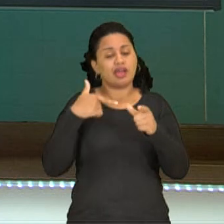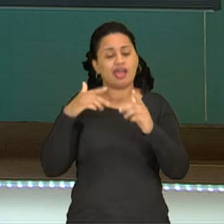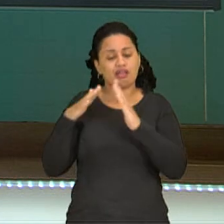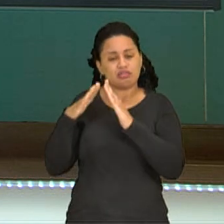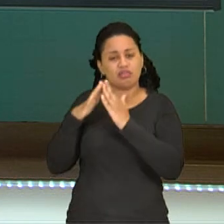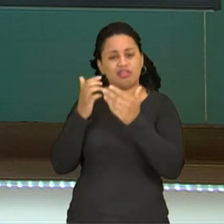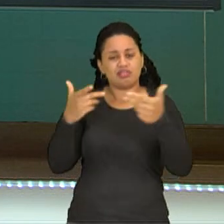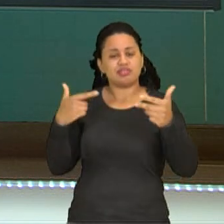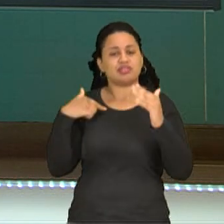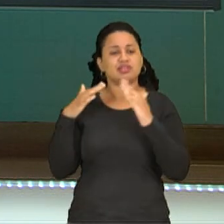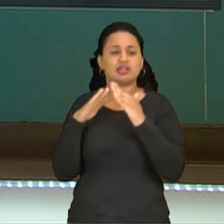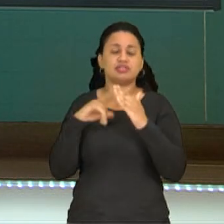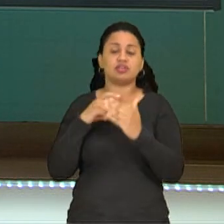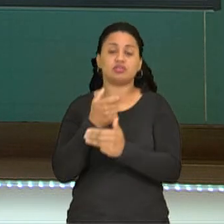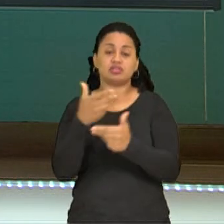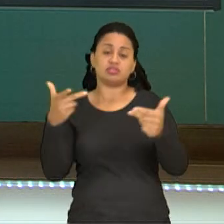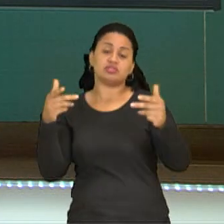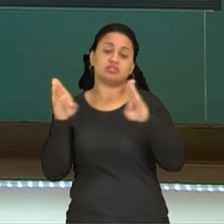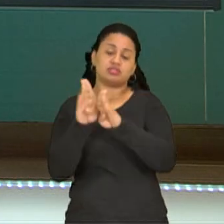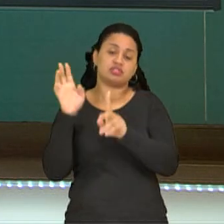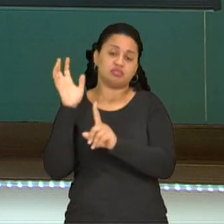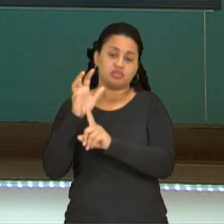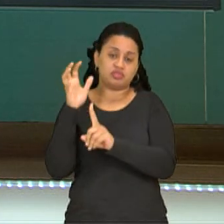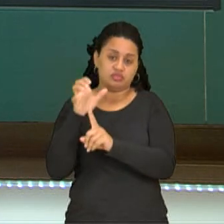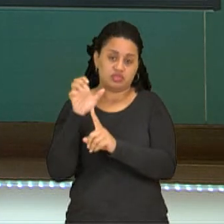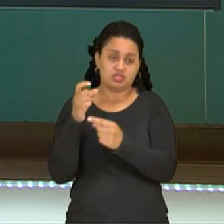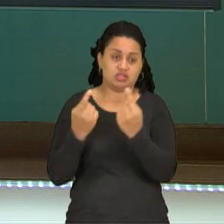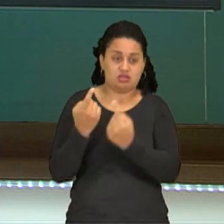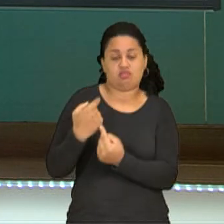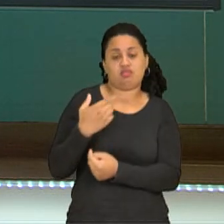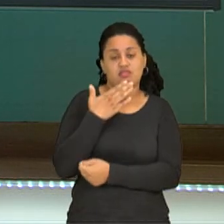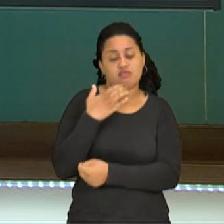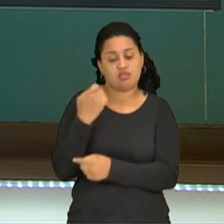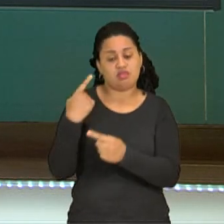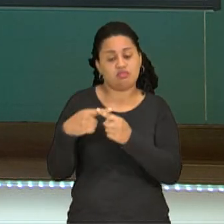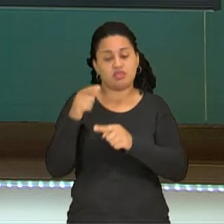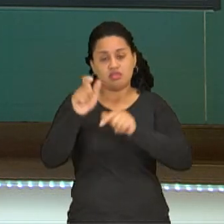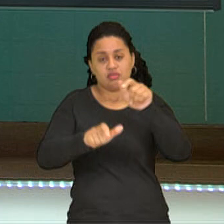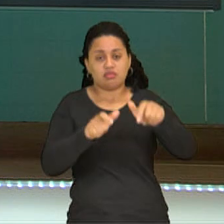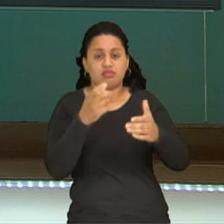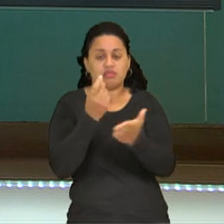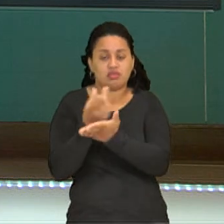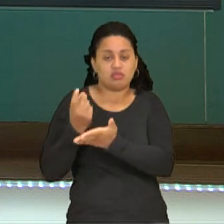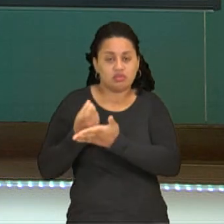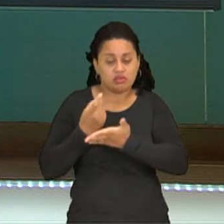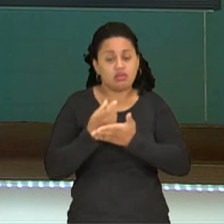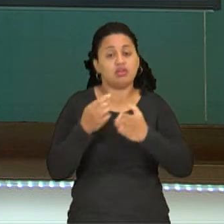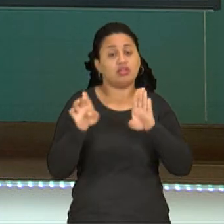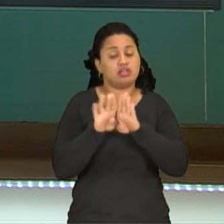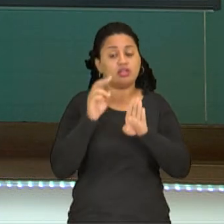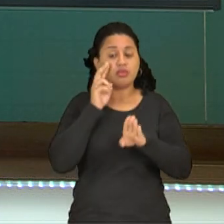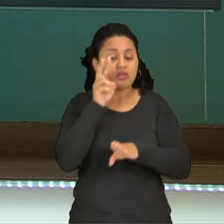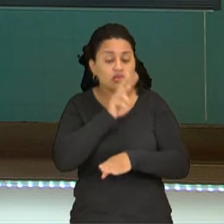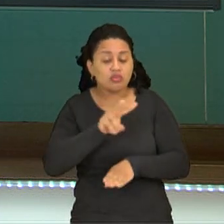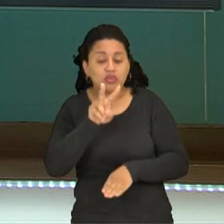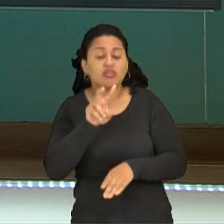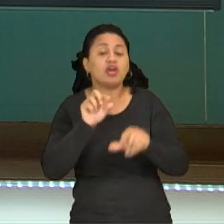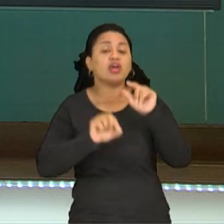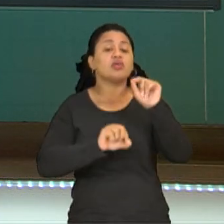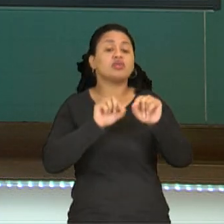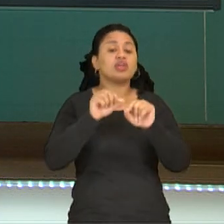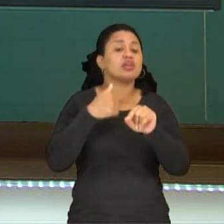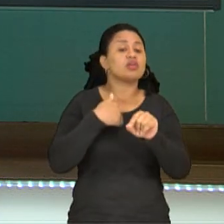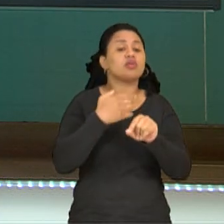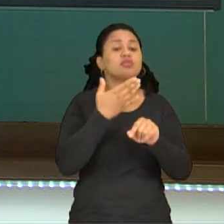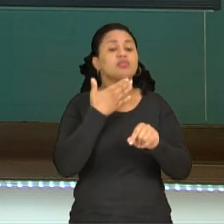ter outros fatores que também vão influenciar, porque o consumidor também compra através da visão também do